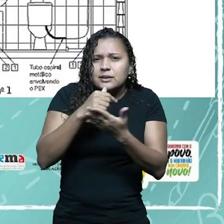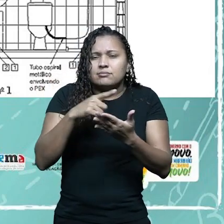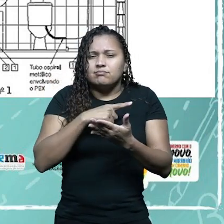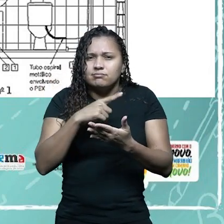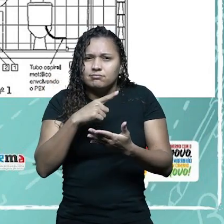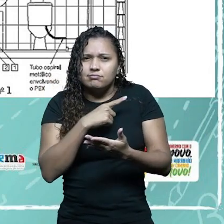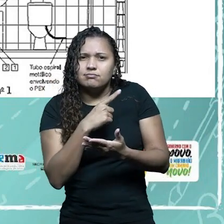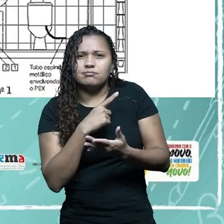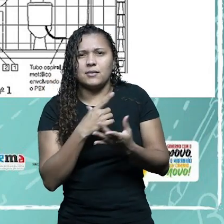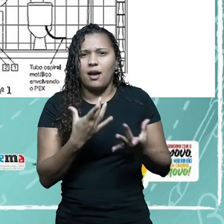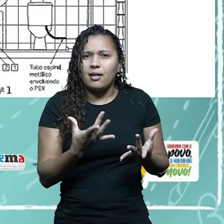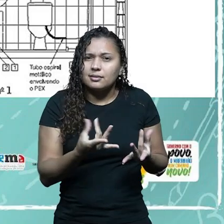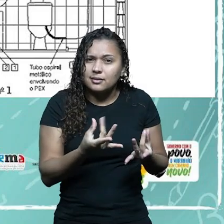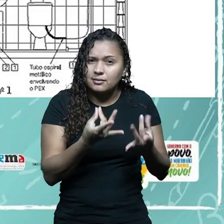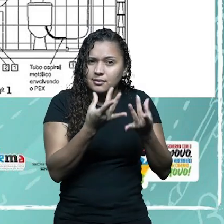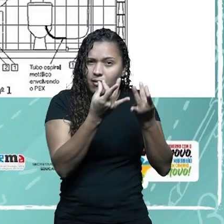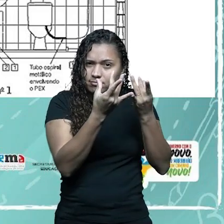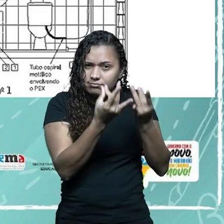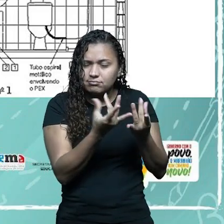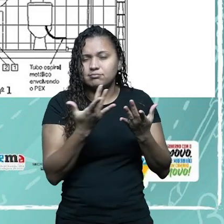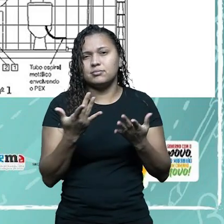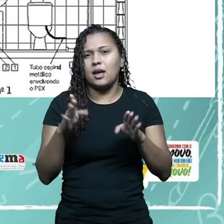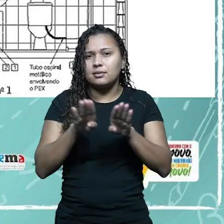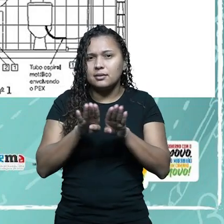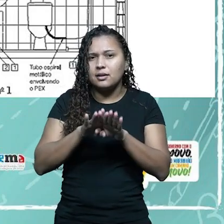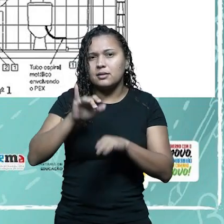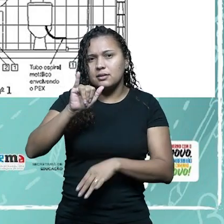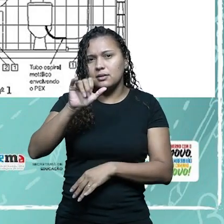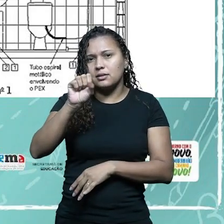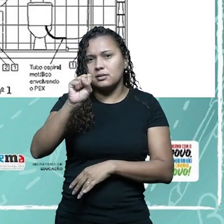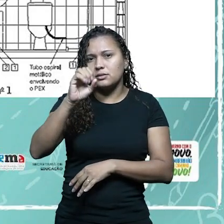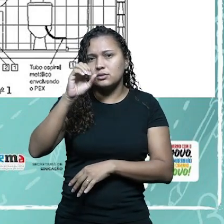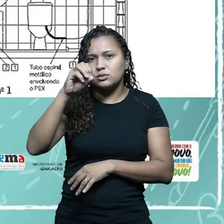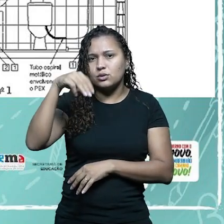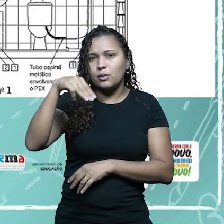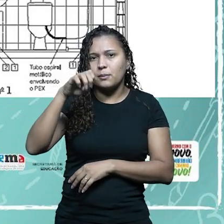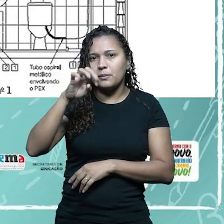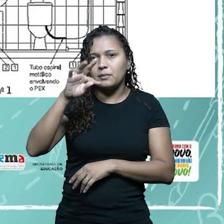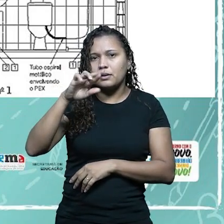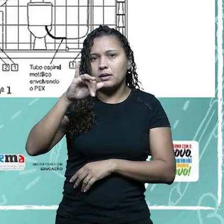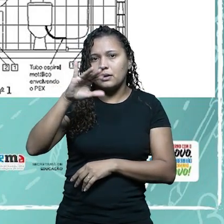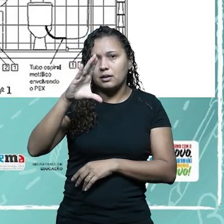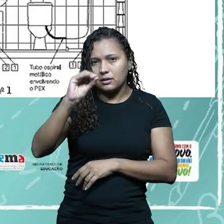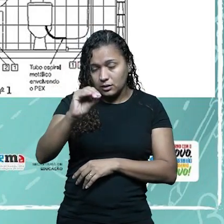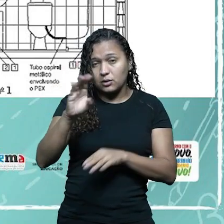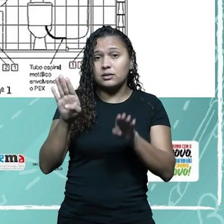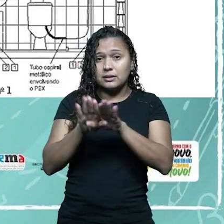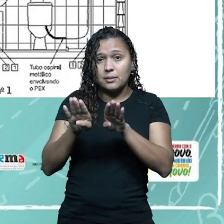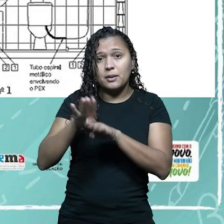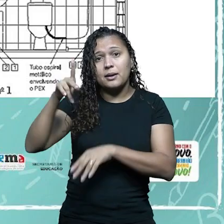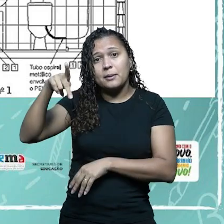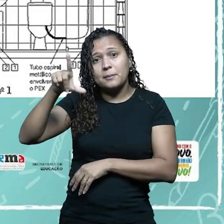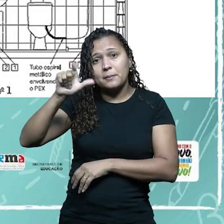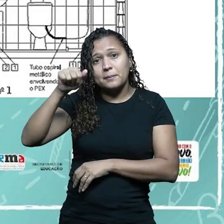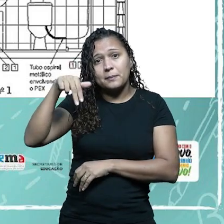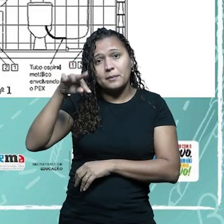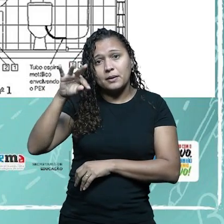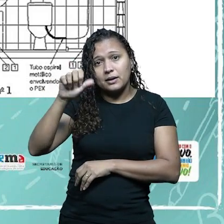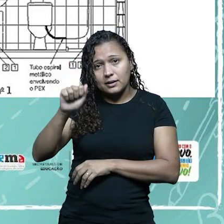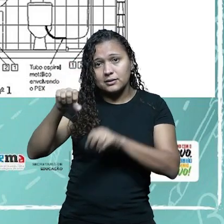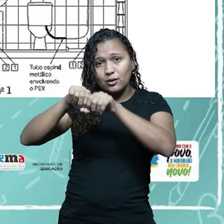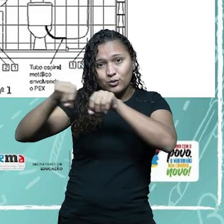Tá? Nós temos os desenhos de detalhes e montagem, os desenhos isométricos e a planta de tubulação. Como vocês podem ver, a